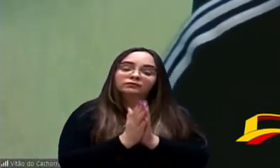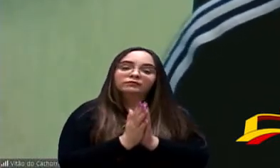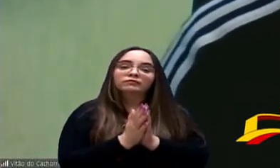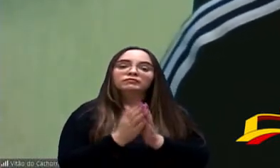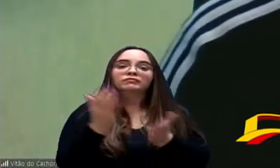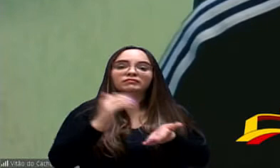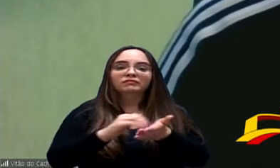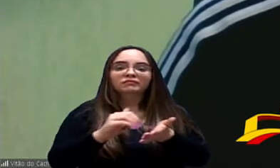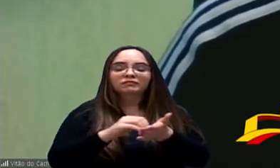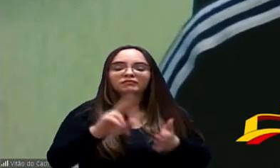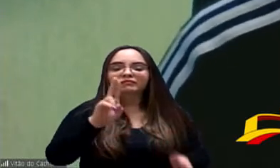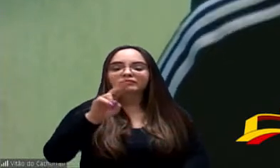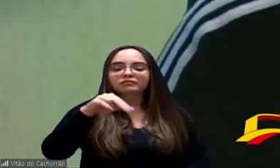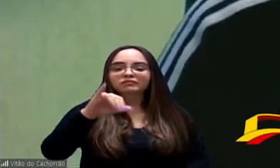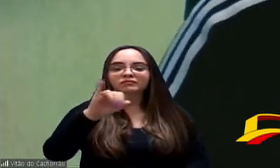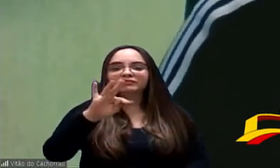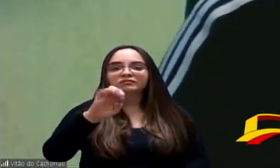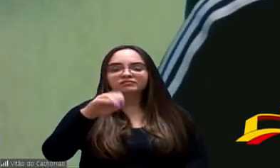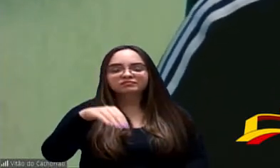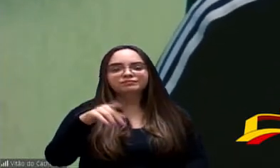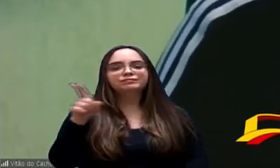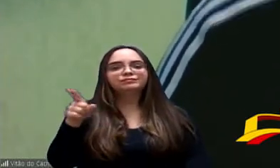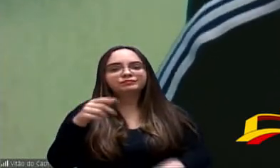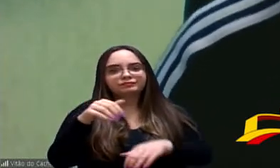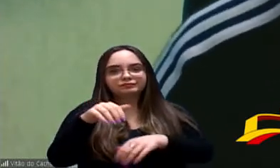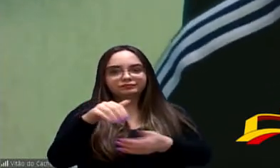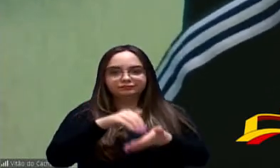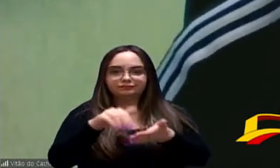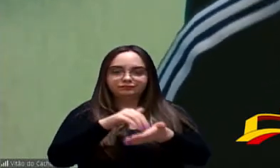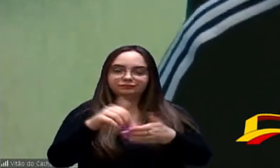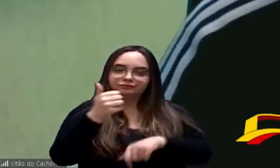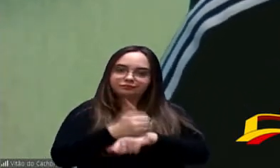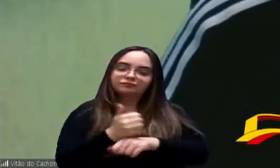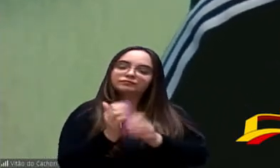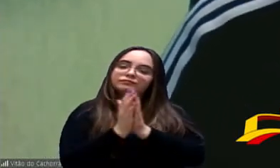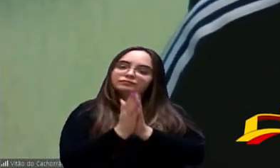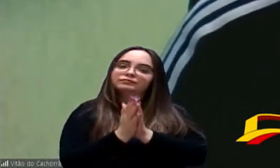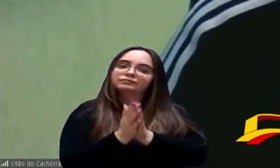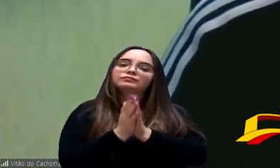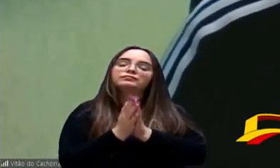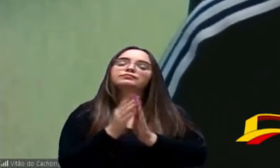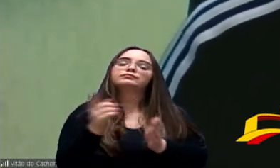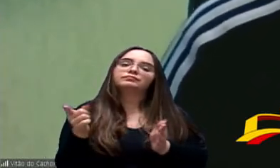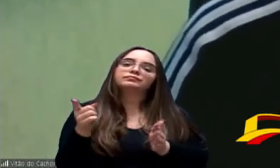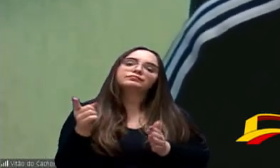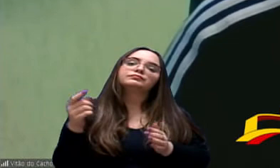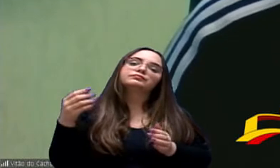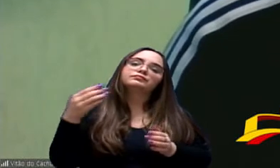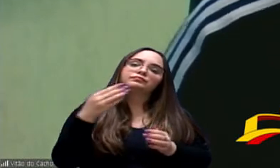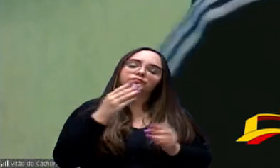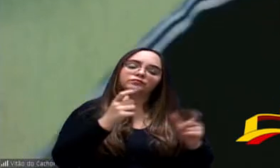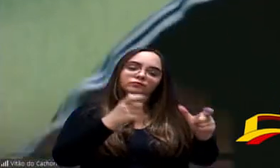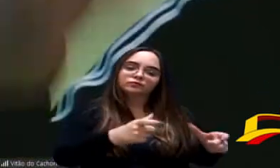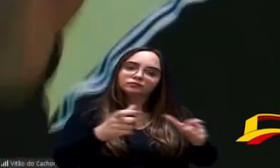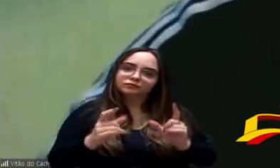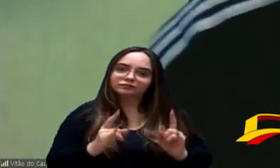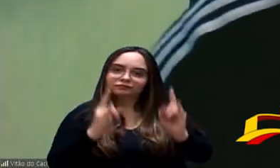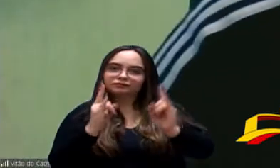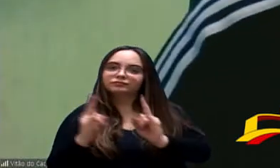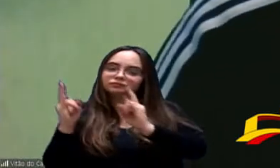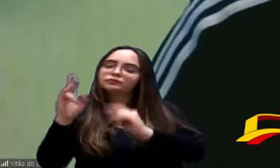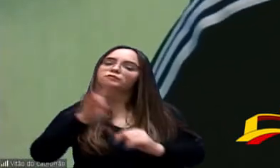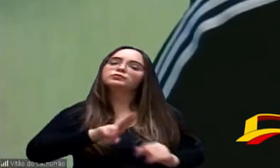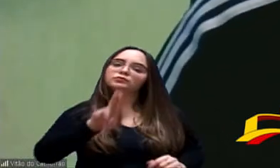Unitem, que é competente, para que use esses prédios, sabe tudo, nos bairros, para ensinar o